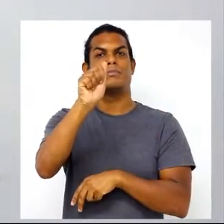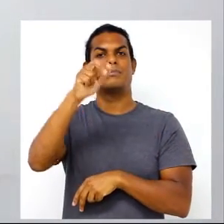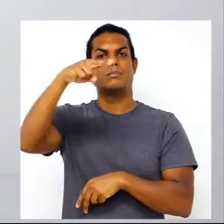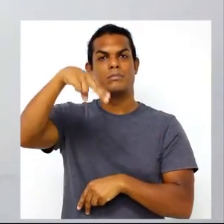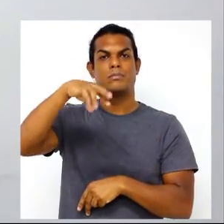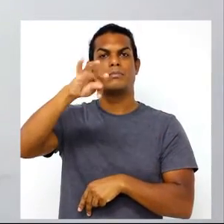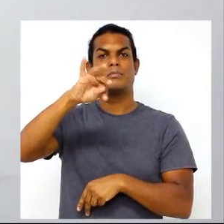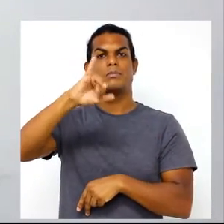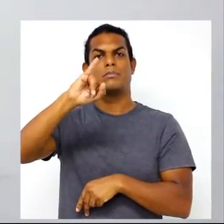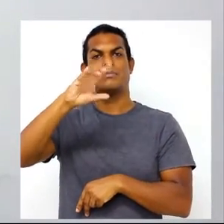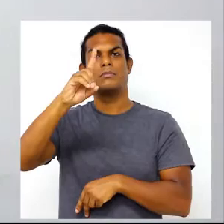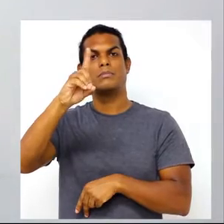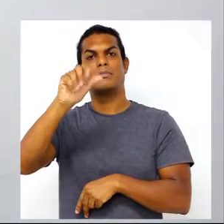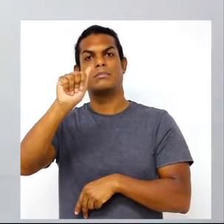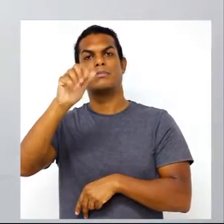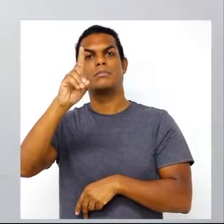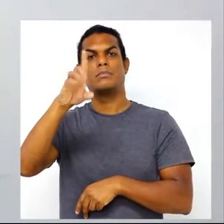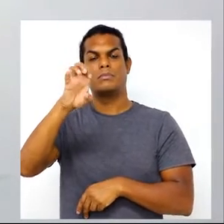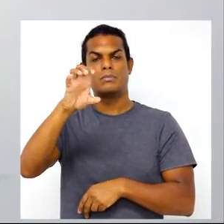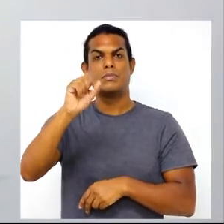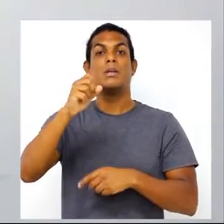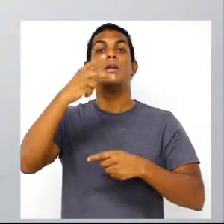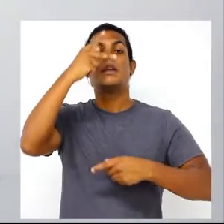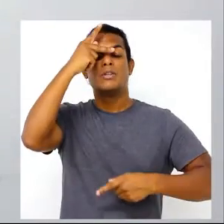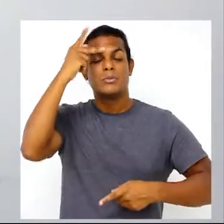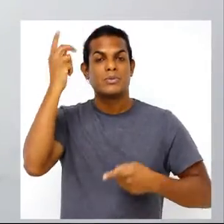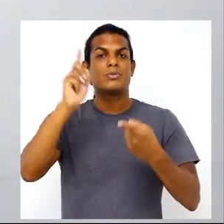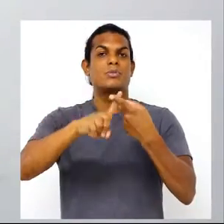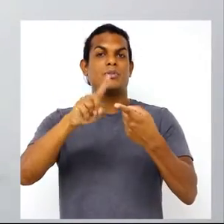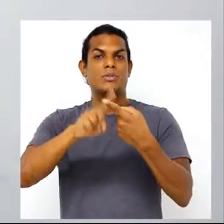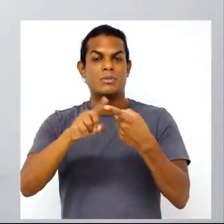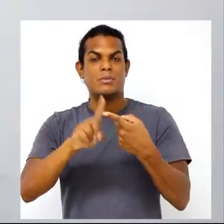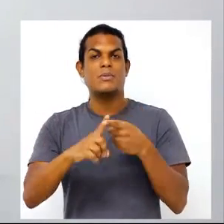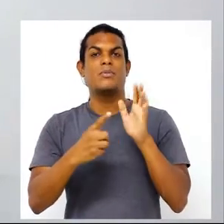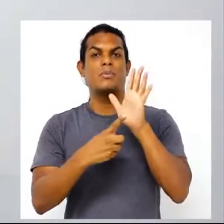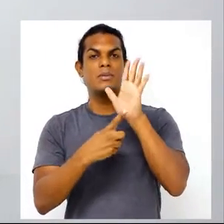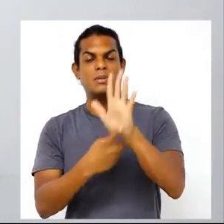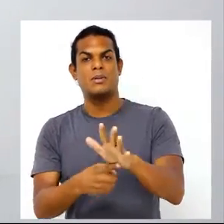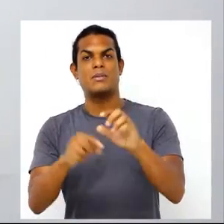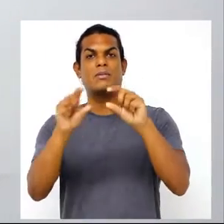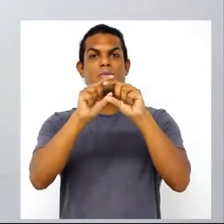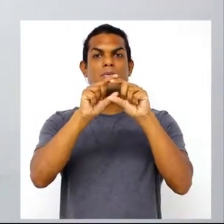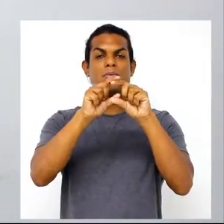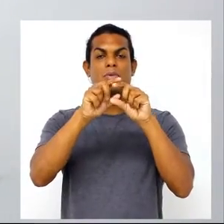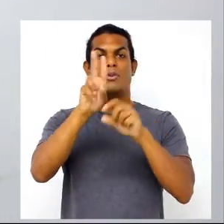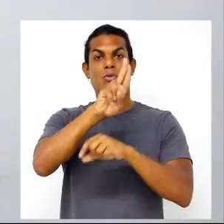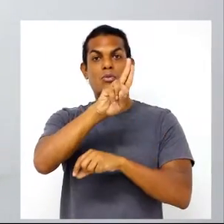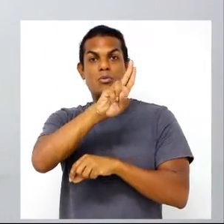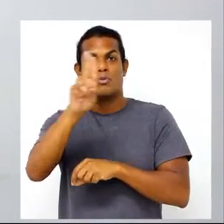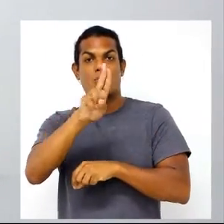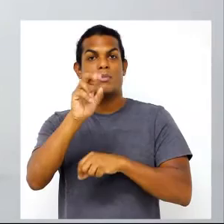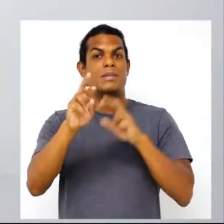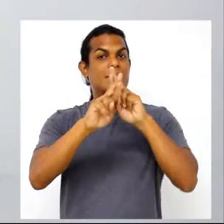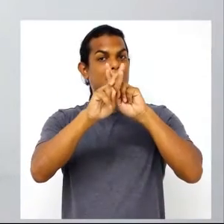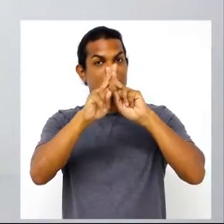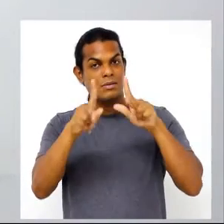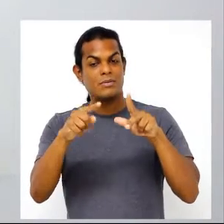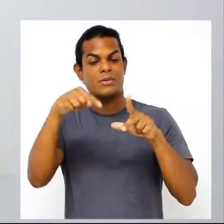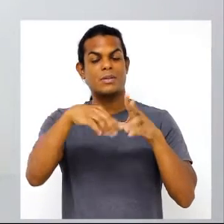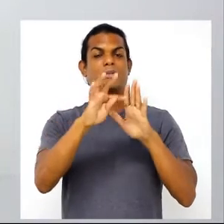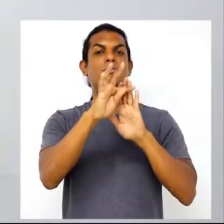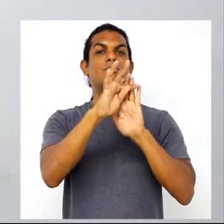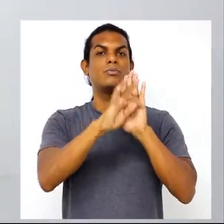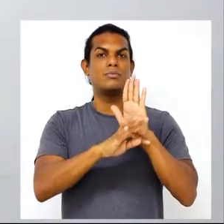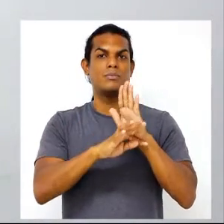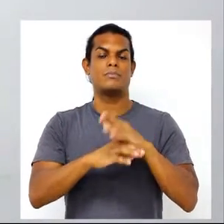E pessoas também foram retomadas com o pronome lhes e com a as, né? Então,